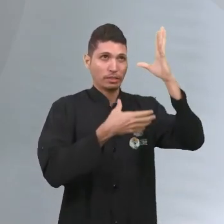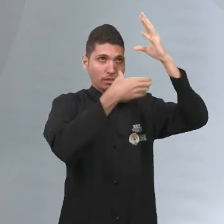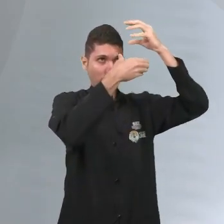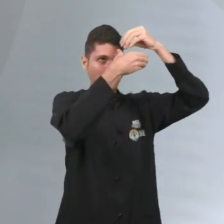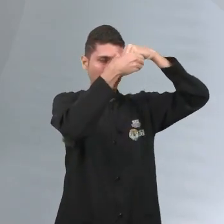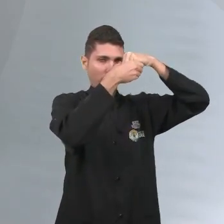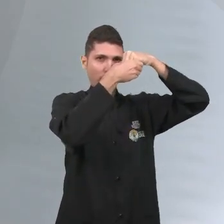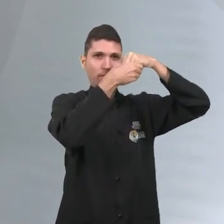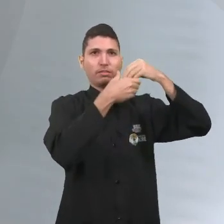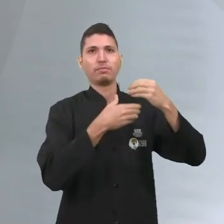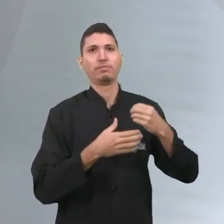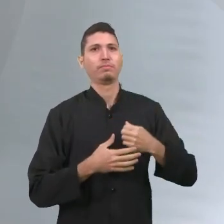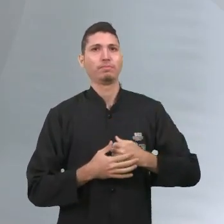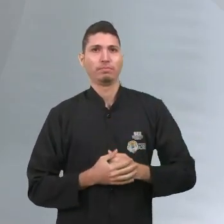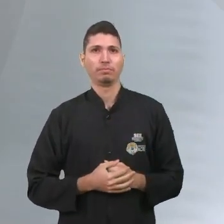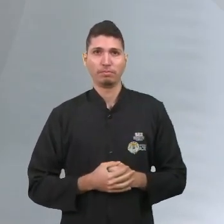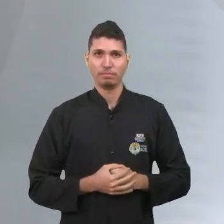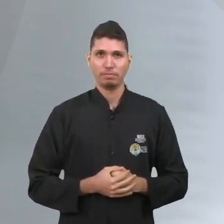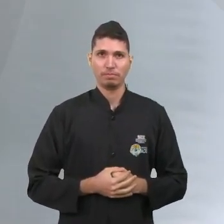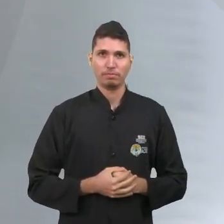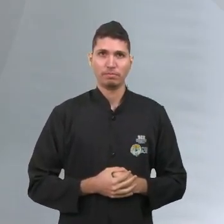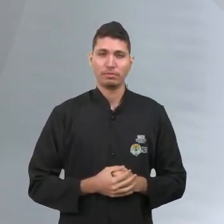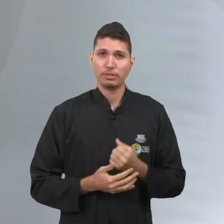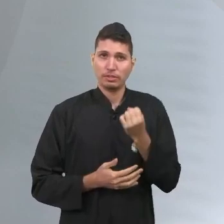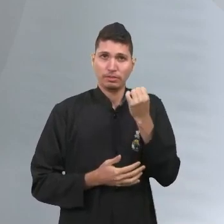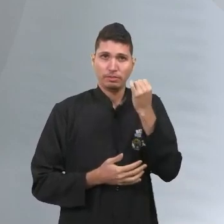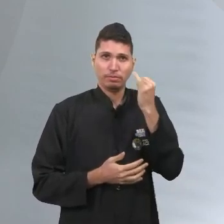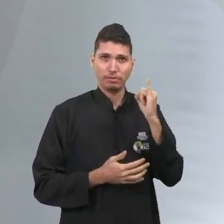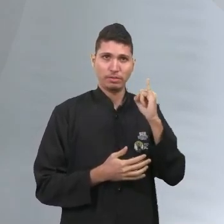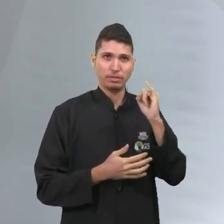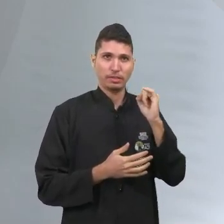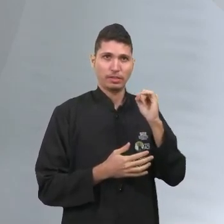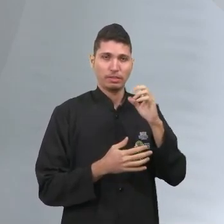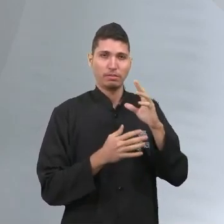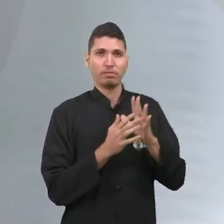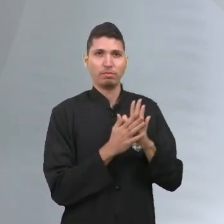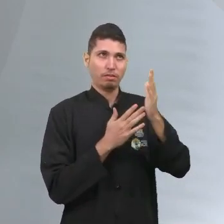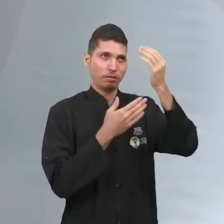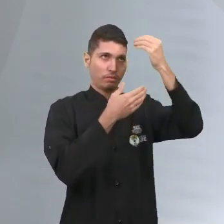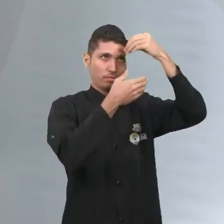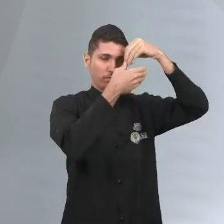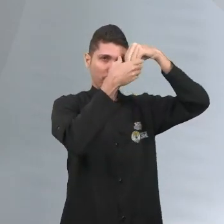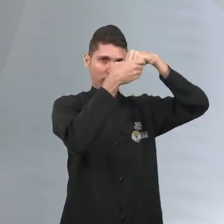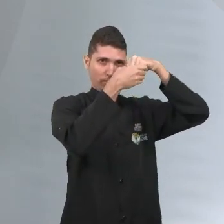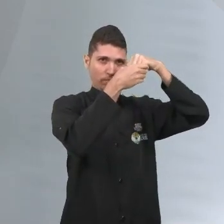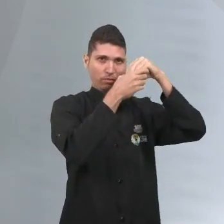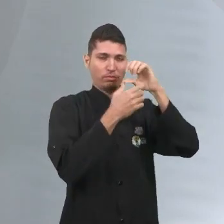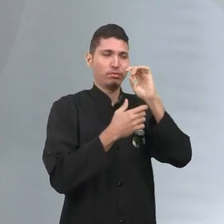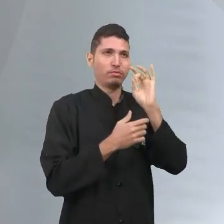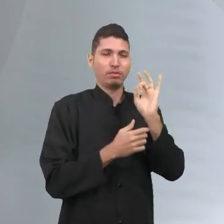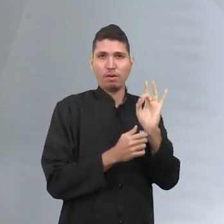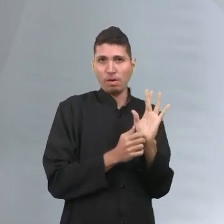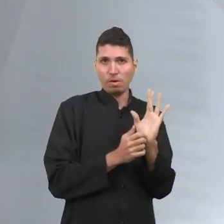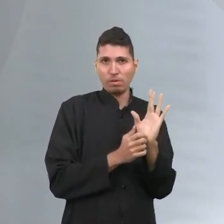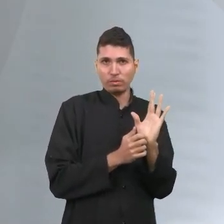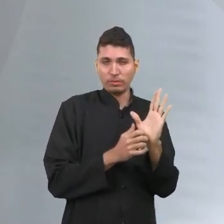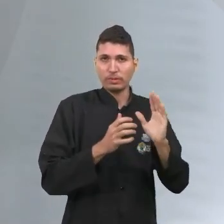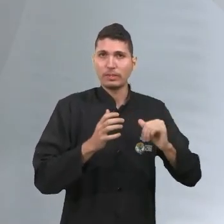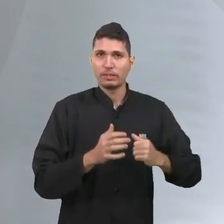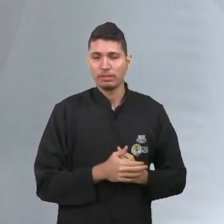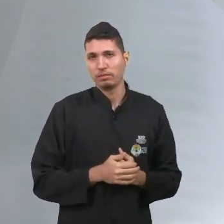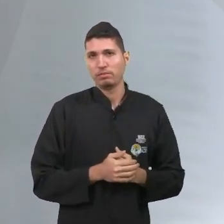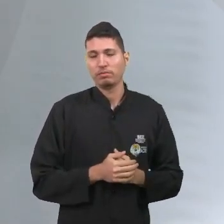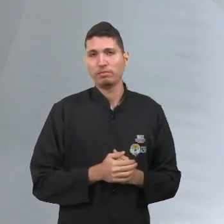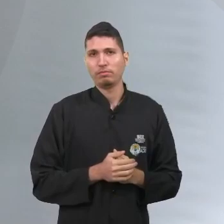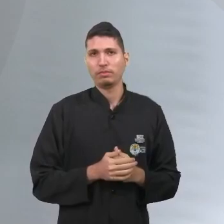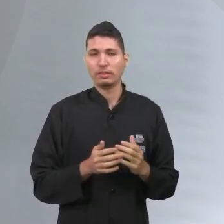eu pergunto para você, se ficar só na sua mente, não vai ser projeto de vida, vai ser apenas um sonho. Então a gente começa